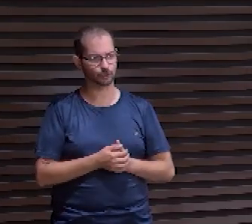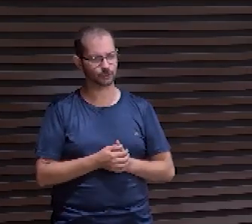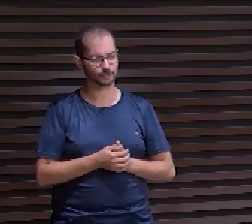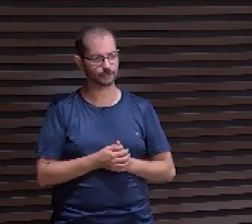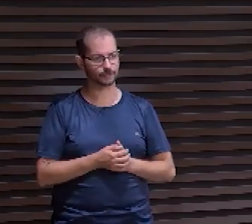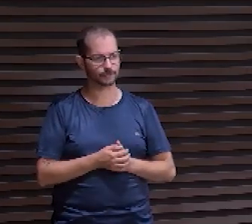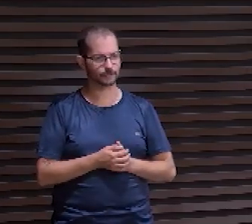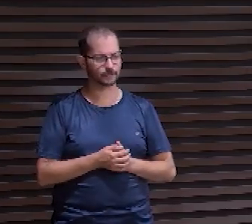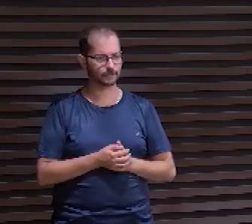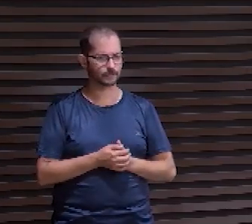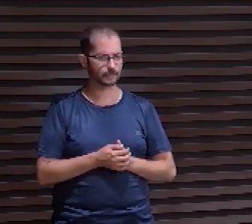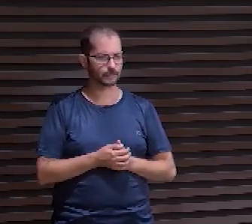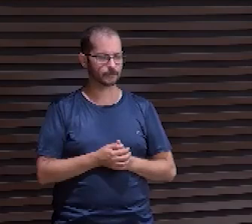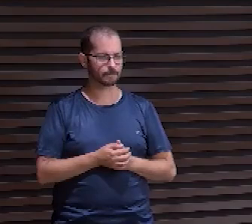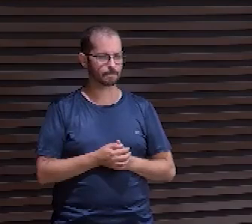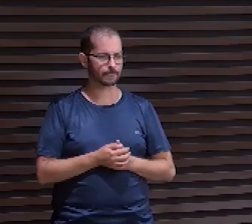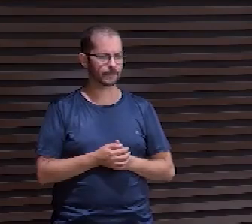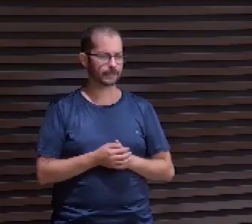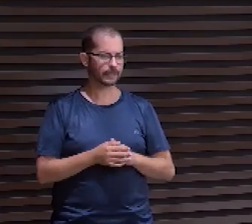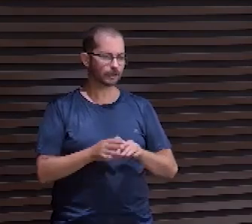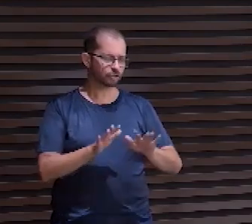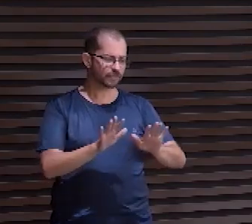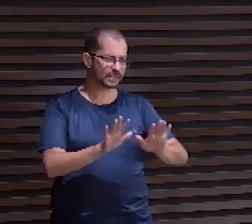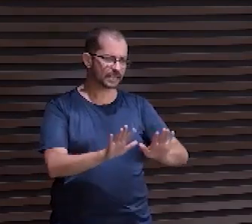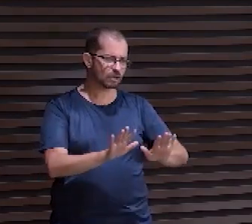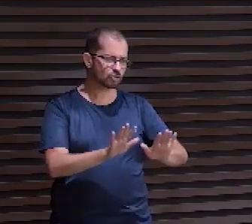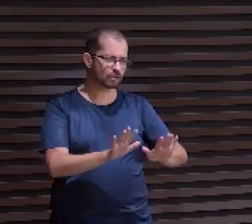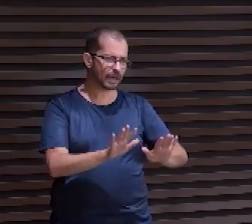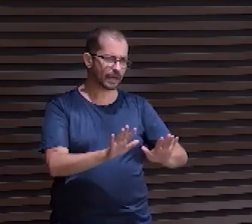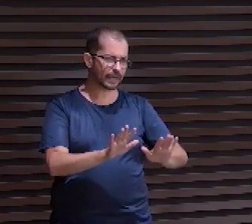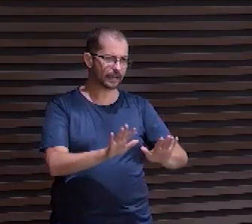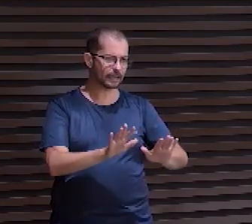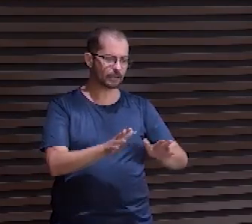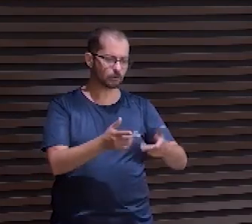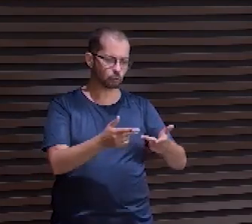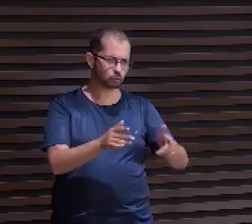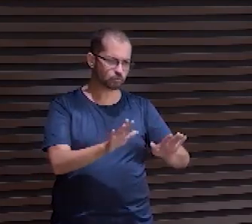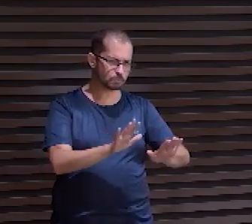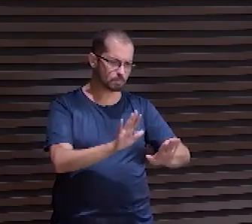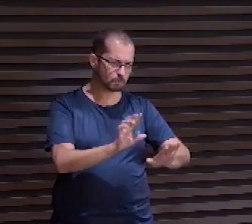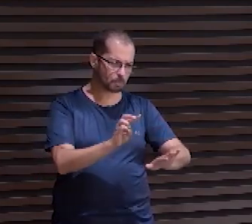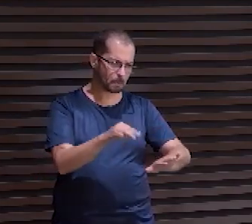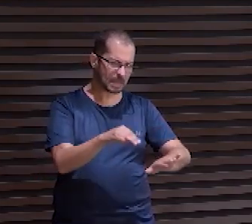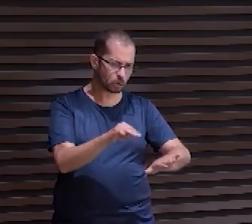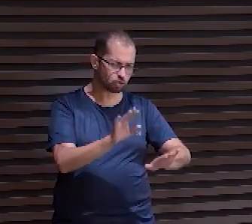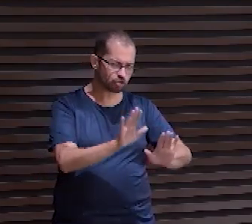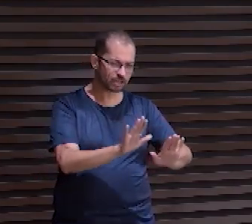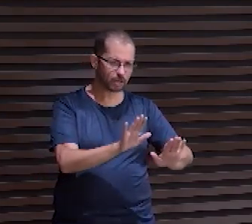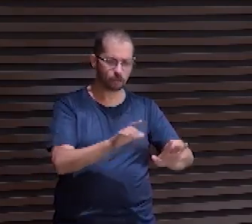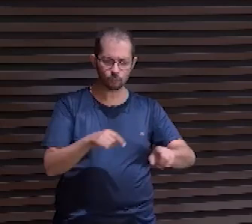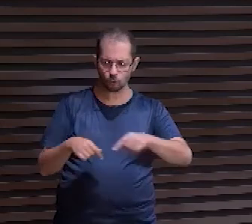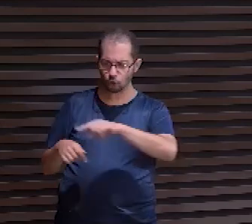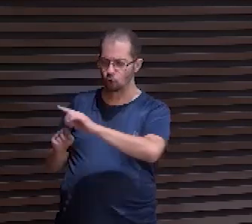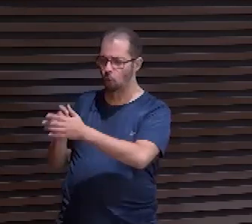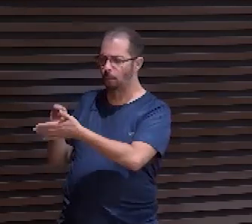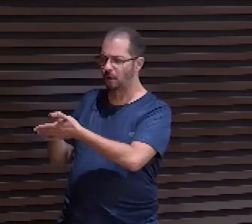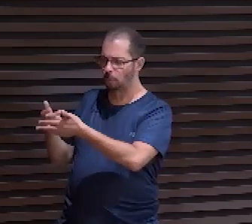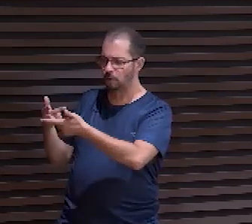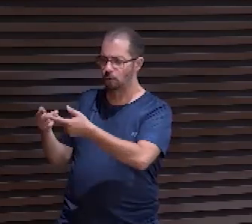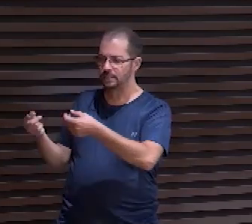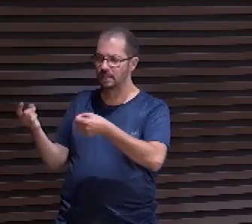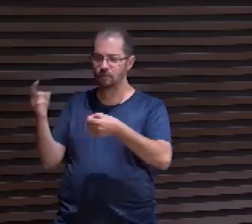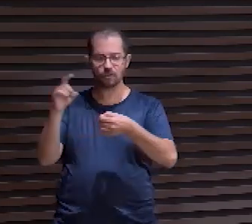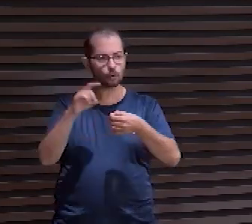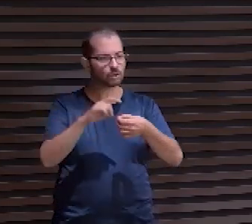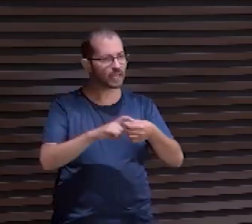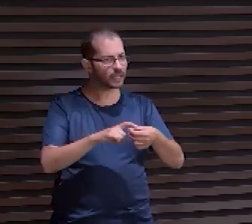Eu tive que deixá-lo por alguns minutos para ir a comprar algumas coisas e voltei rapidamente. Quando eu voltei,